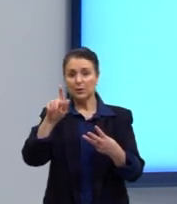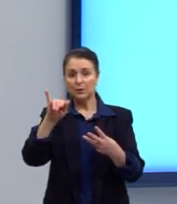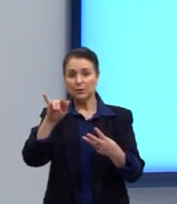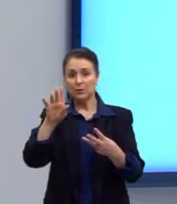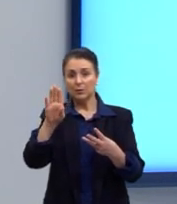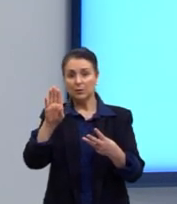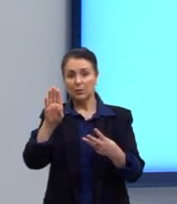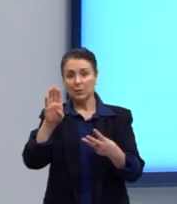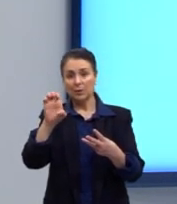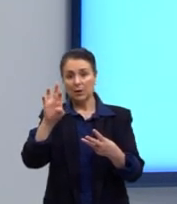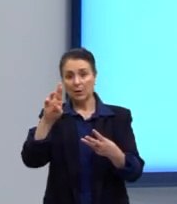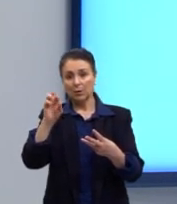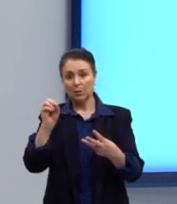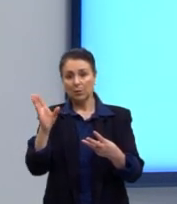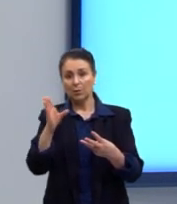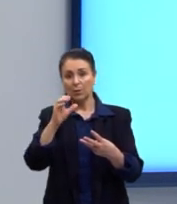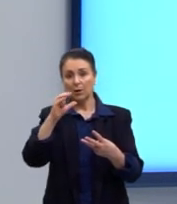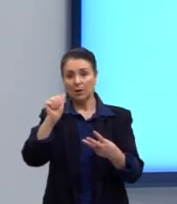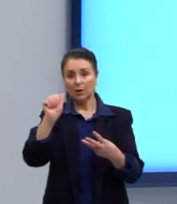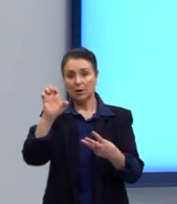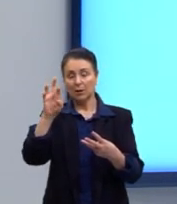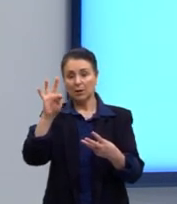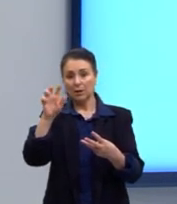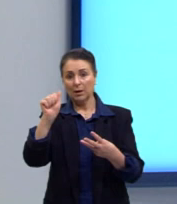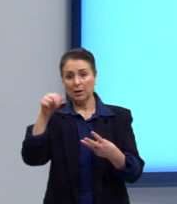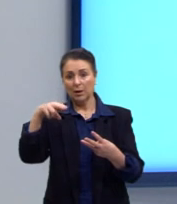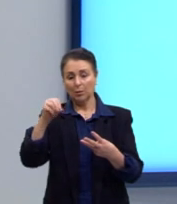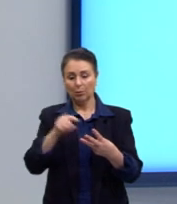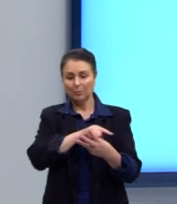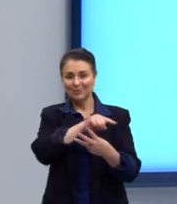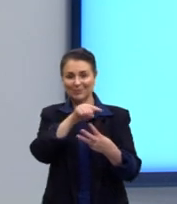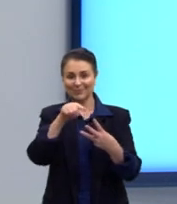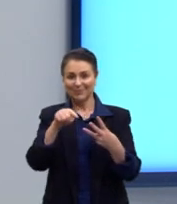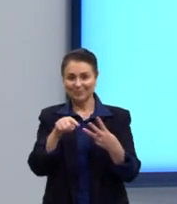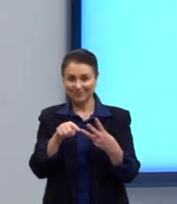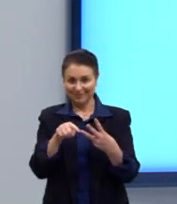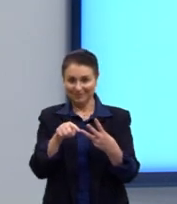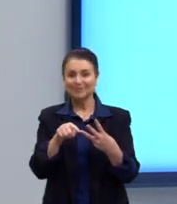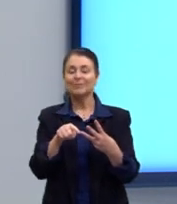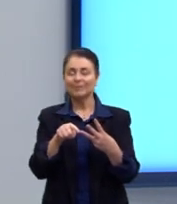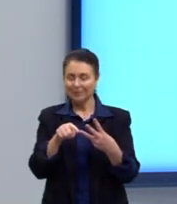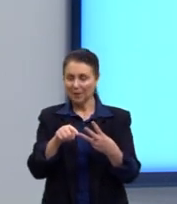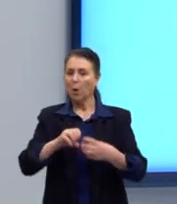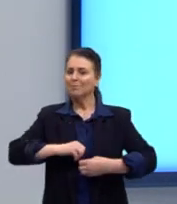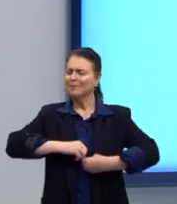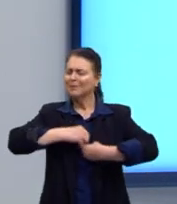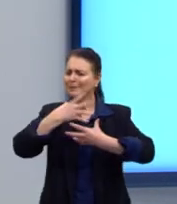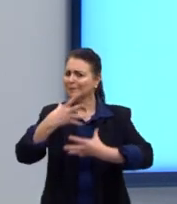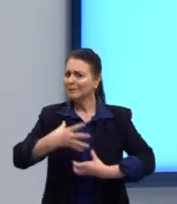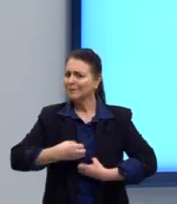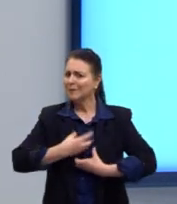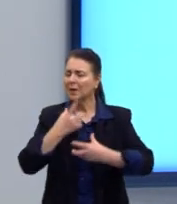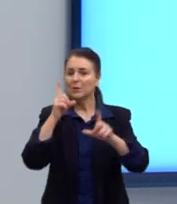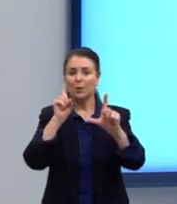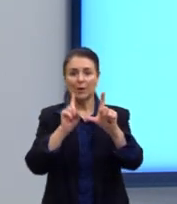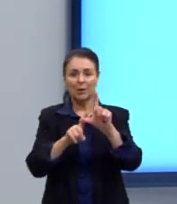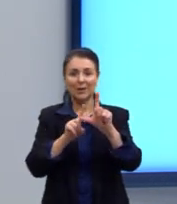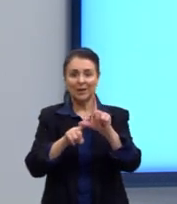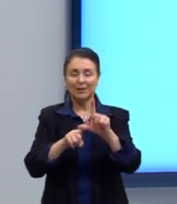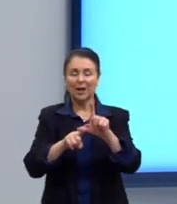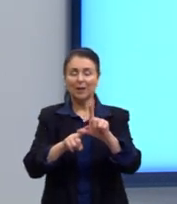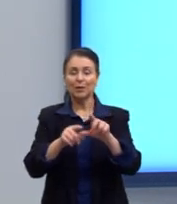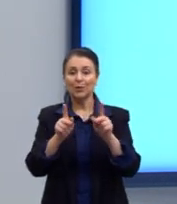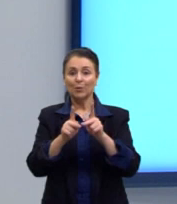Gil e Caetano Veloso e esse trio aí teve uma expressividade muito grande em letras que enfrentavam o